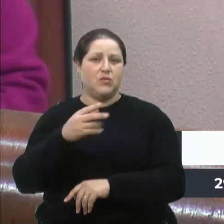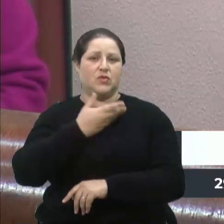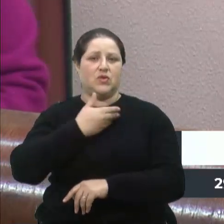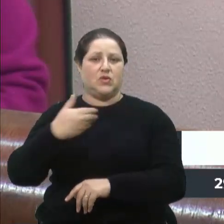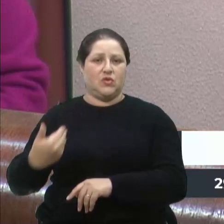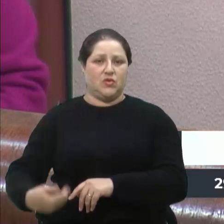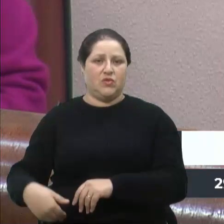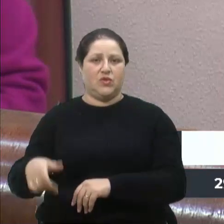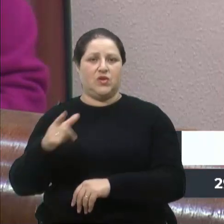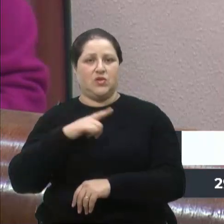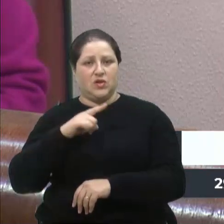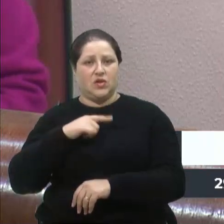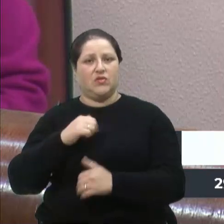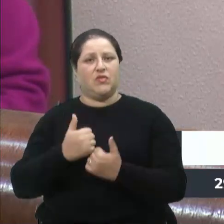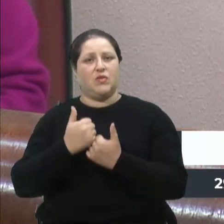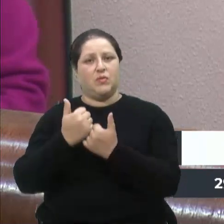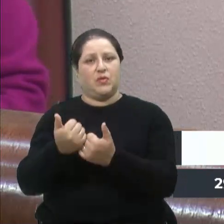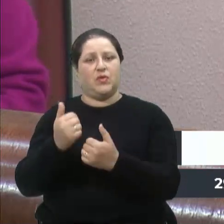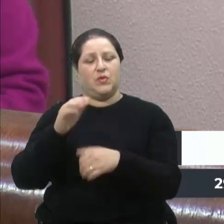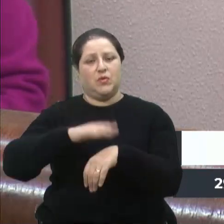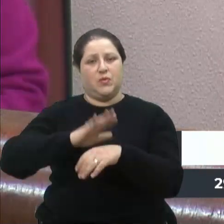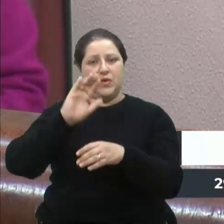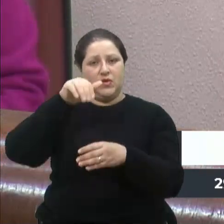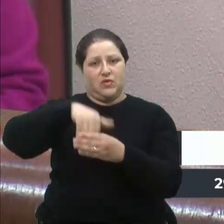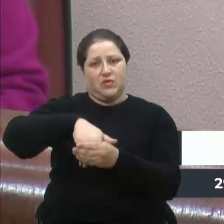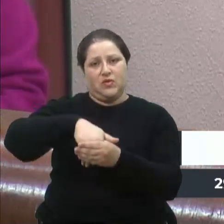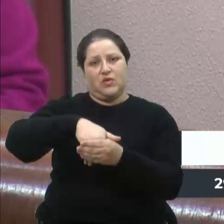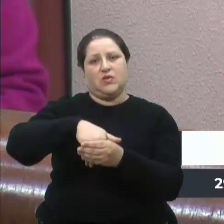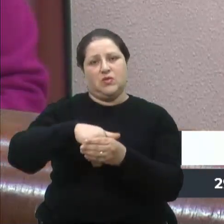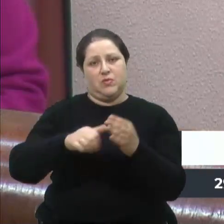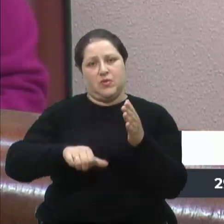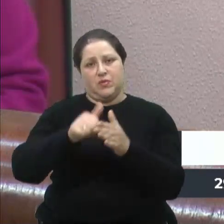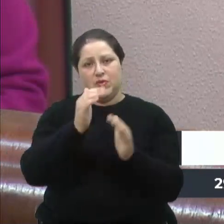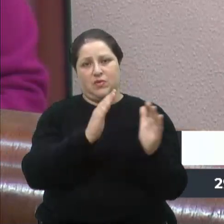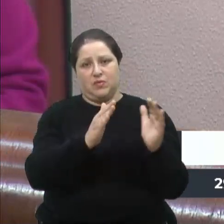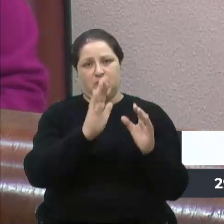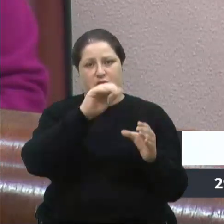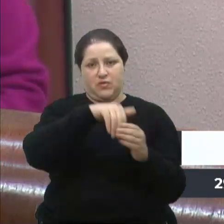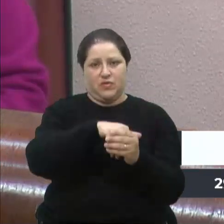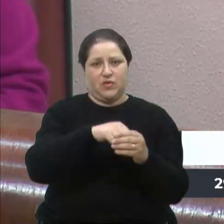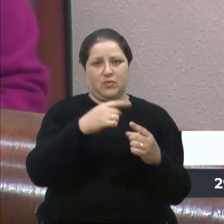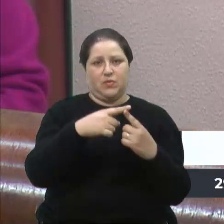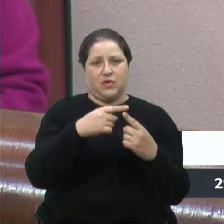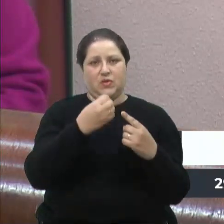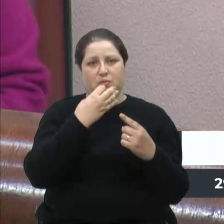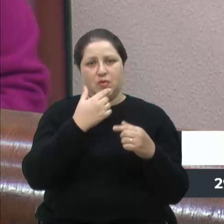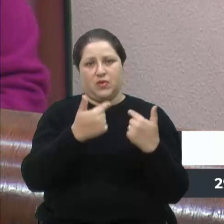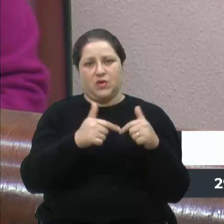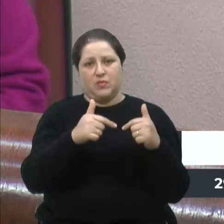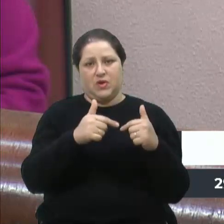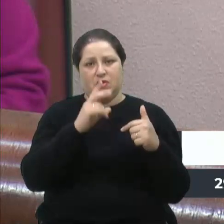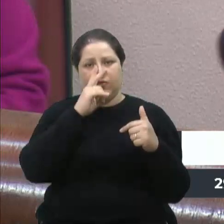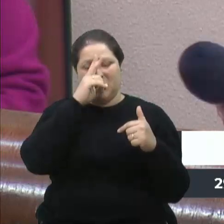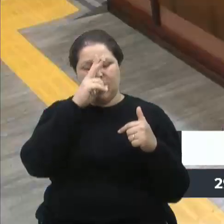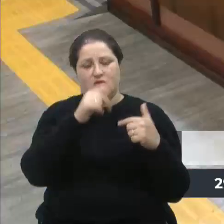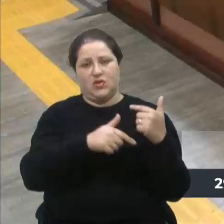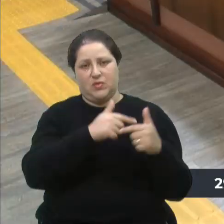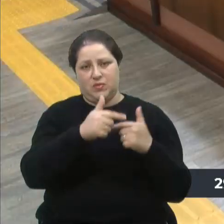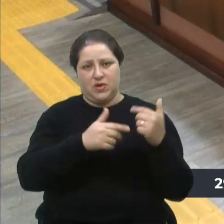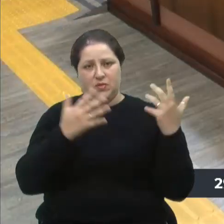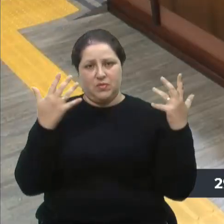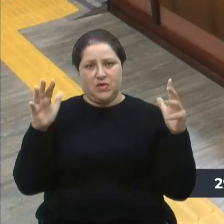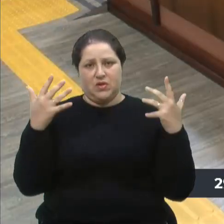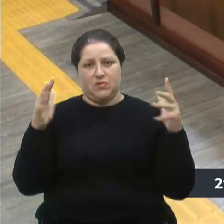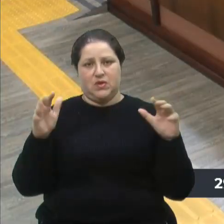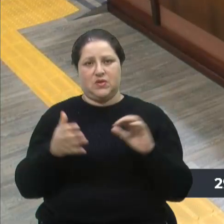que teve o respaldo lá nas urnas, né? Se elegeu no primeiro turno porque faz um bom trabalho e um grande trabalho. Então, parabéns. E outra coisa que